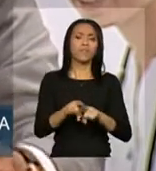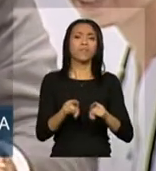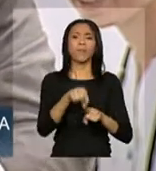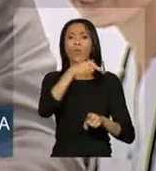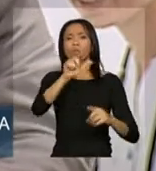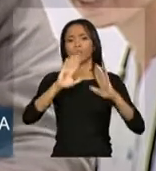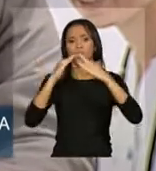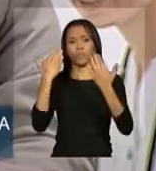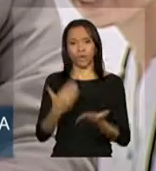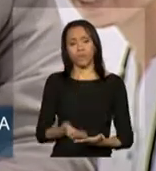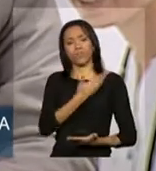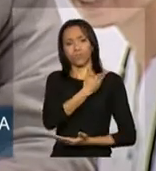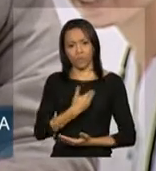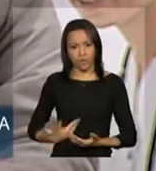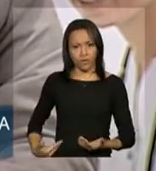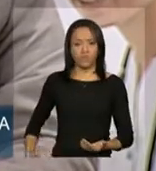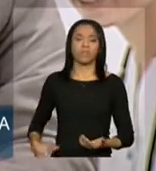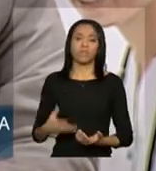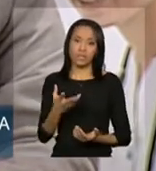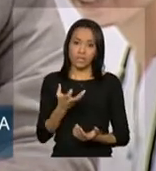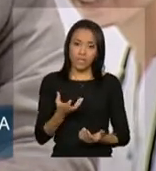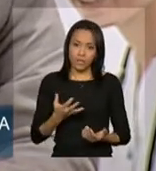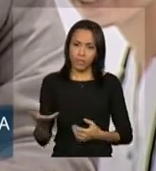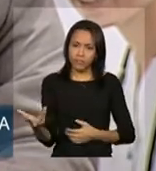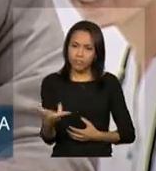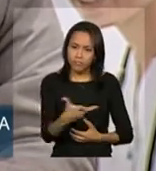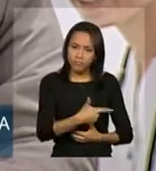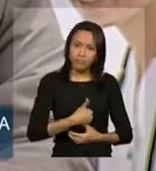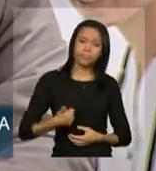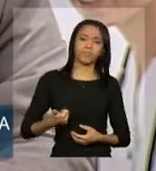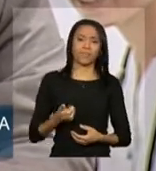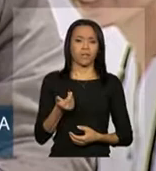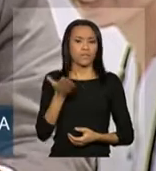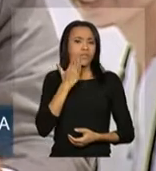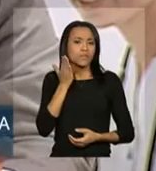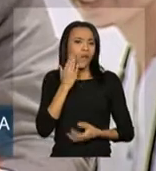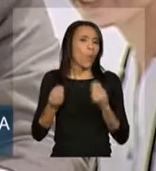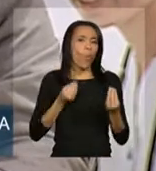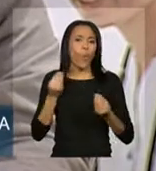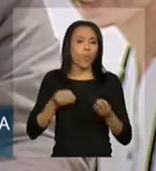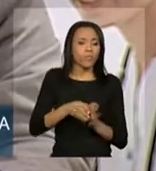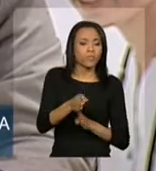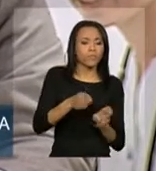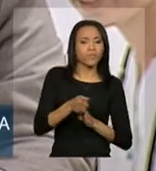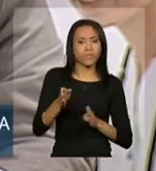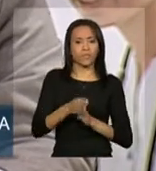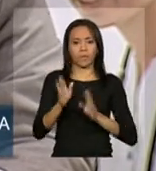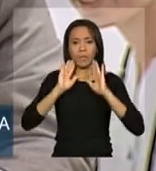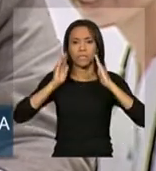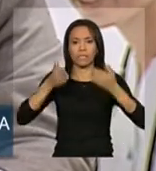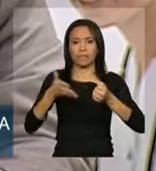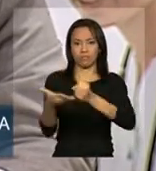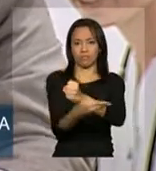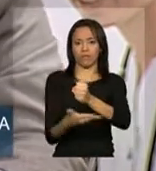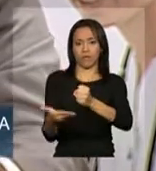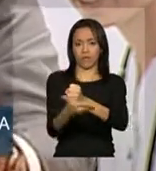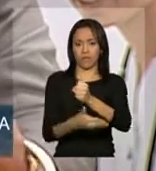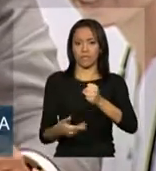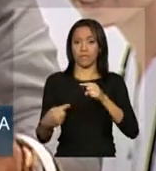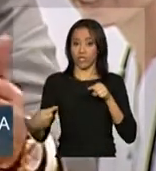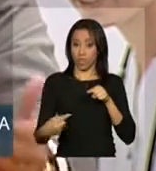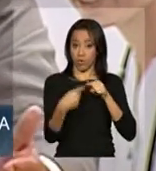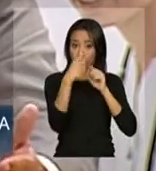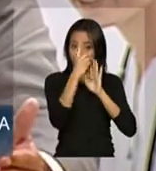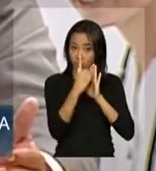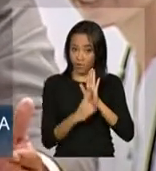instituições que tem qualificação no campo da formação de atenção básica e que por uma mudança eh da do Decreto presidencial